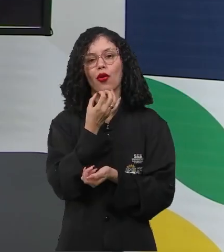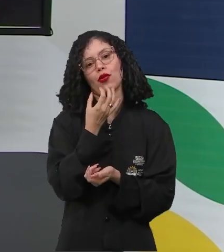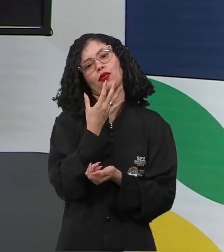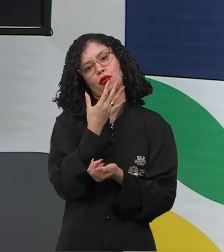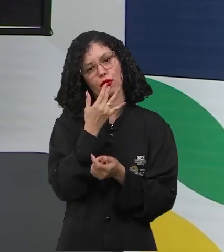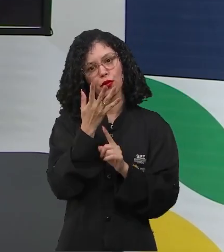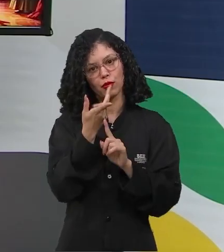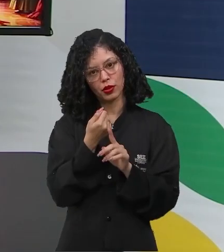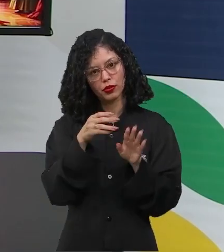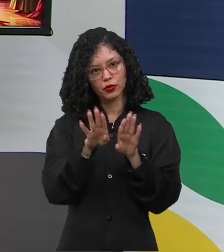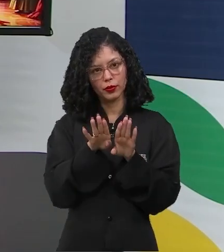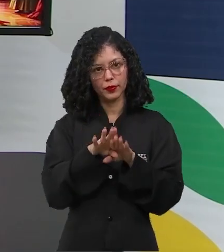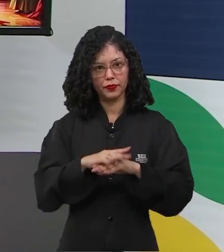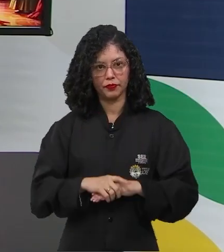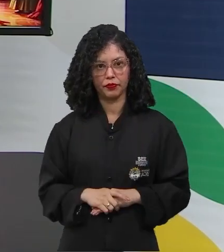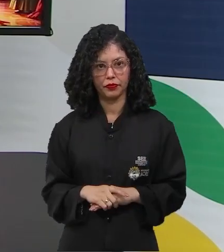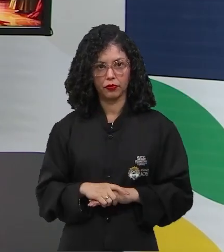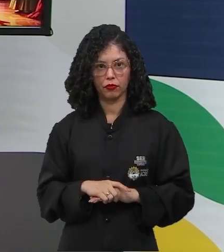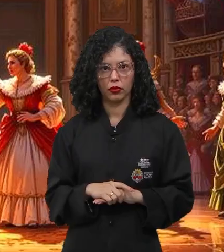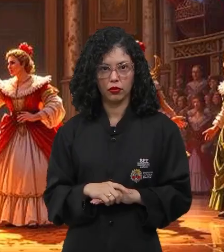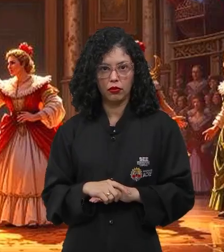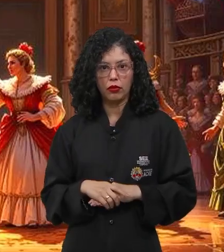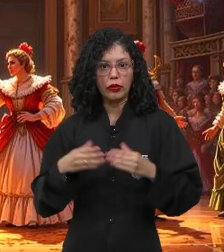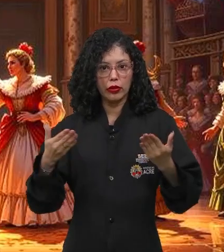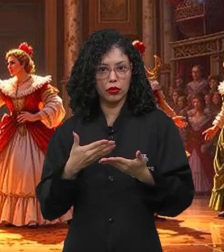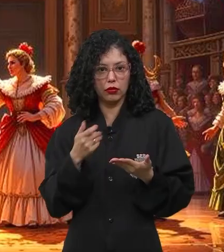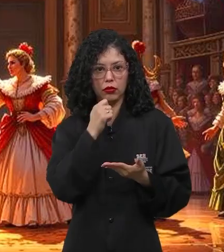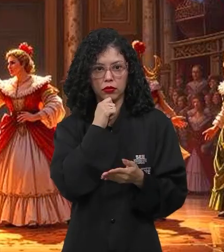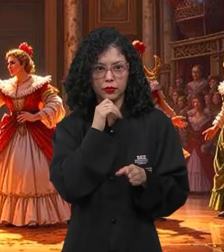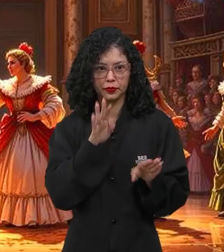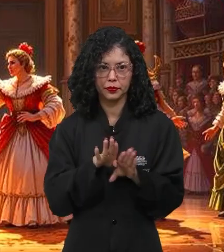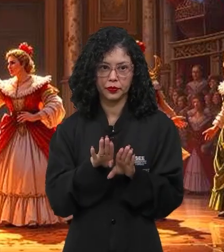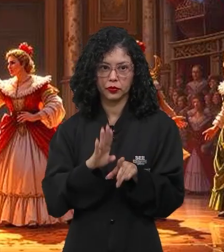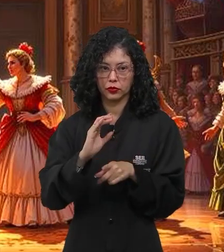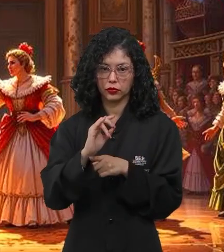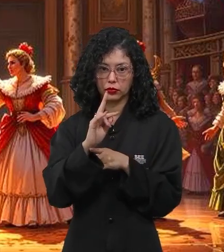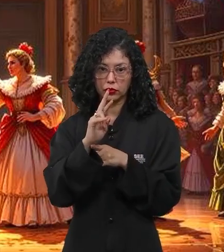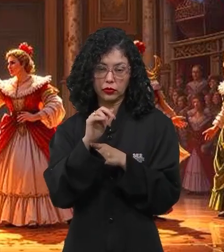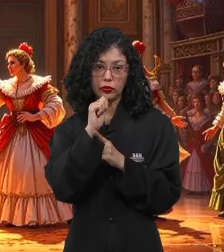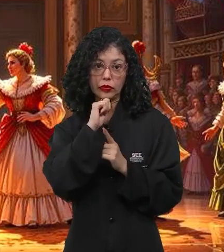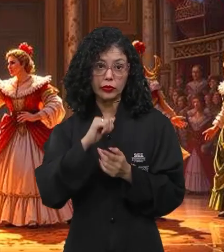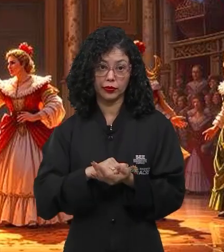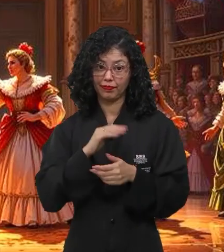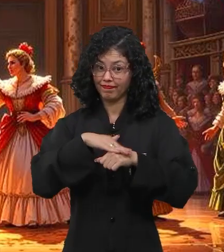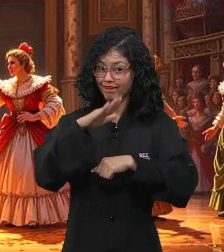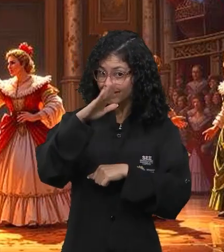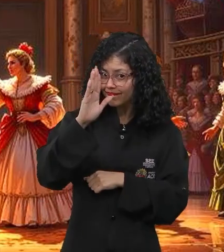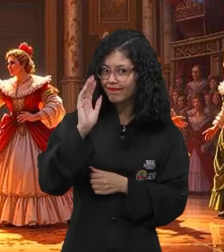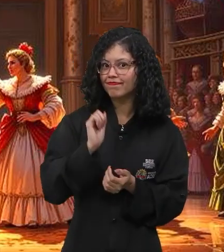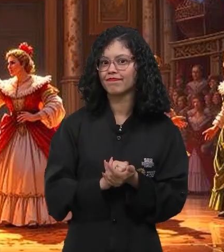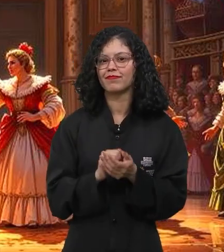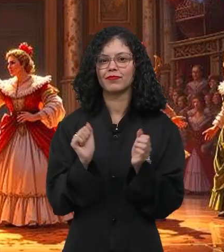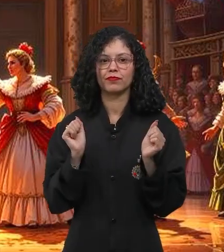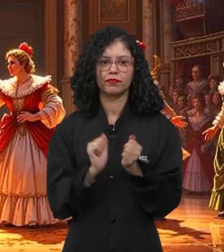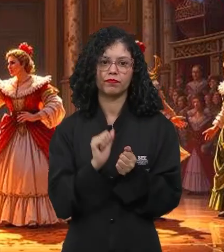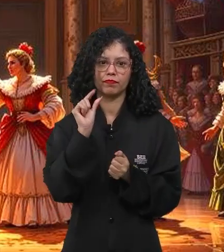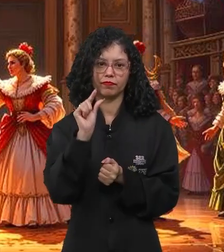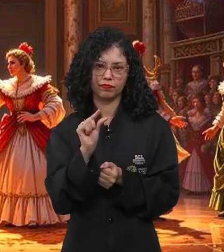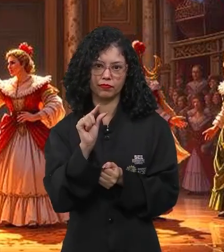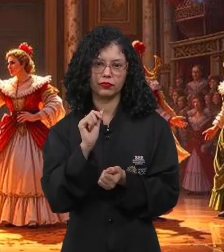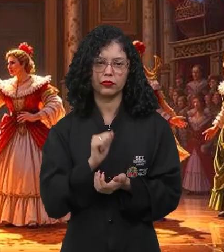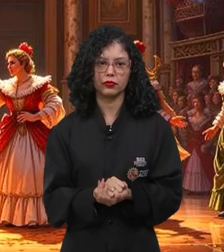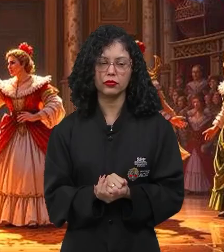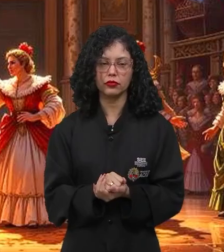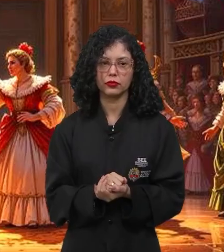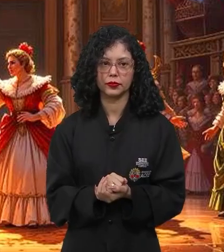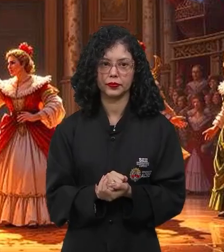bem artístico também. Agora, a gente vai conhecer a ópera, que é muito pouco...